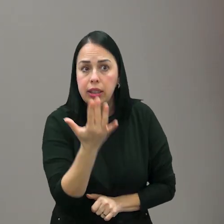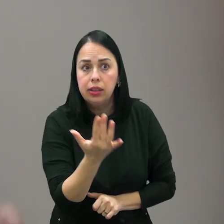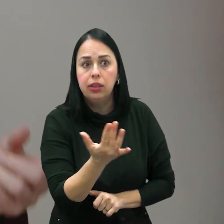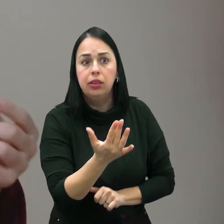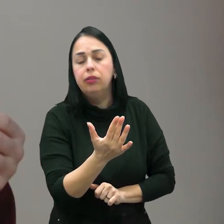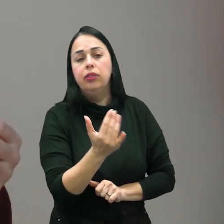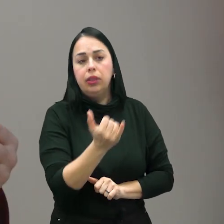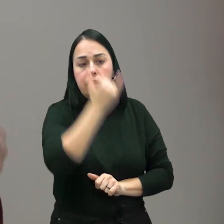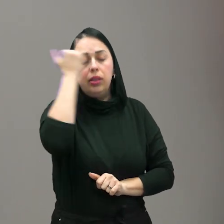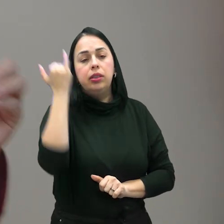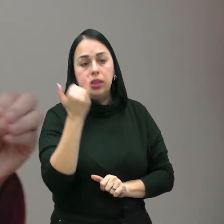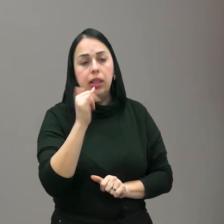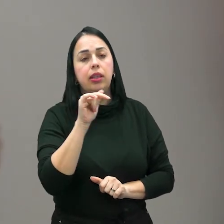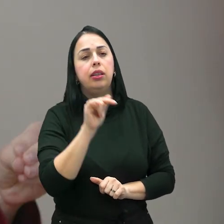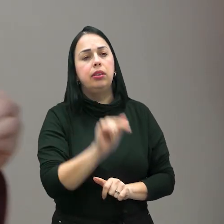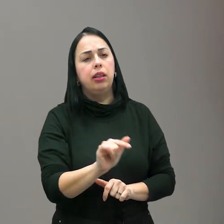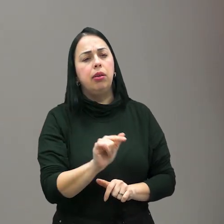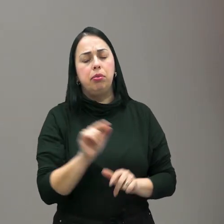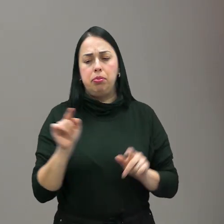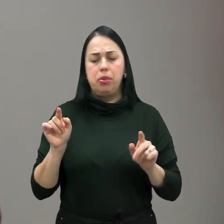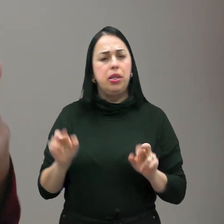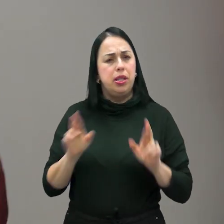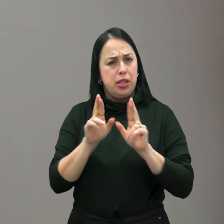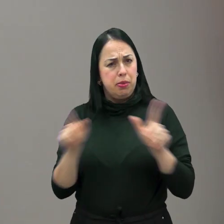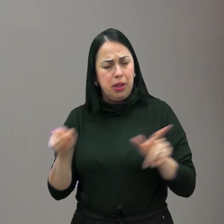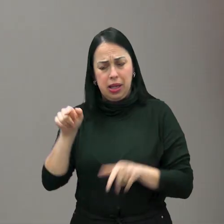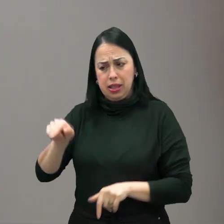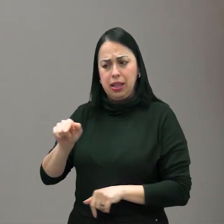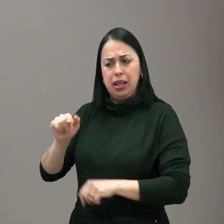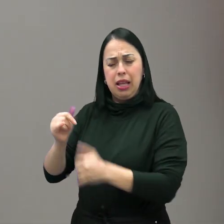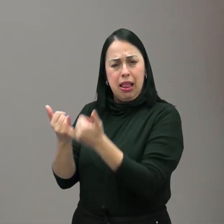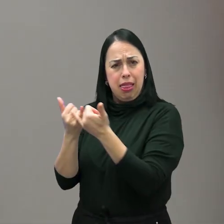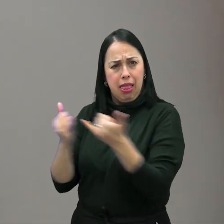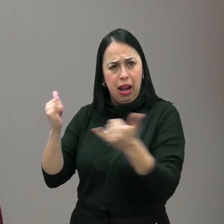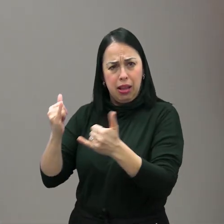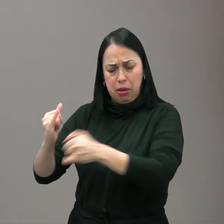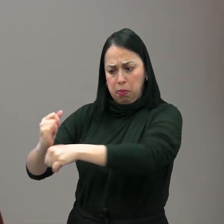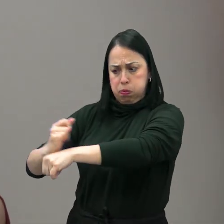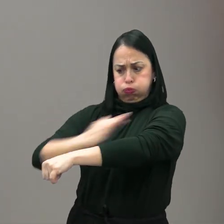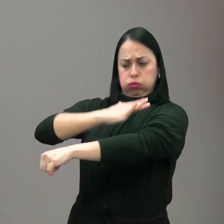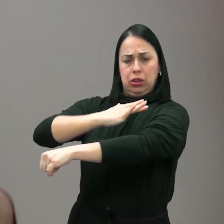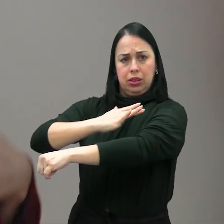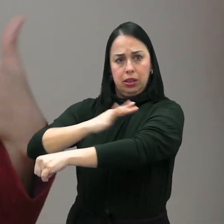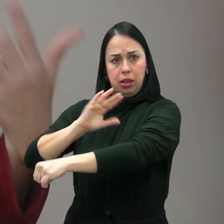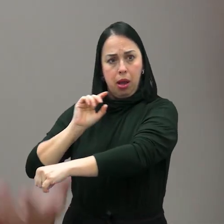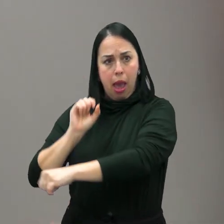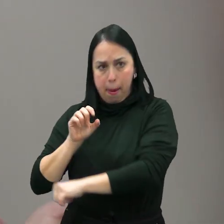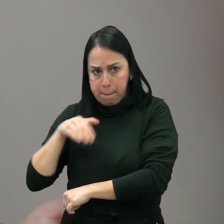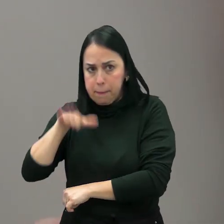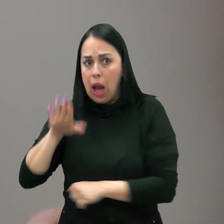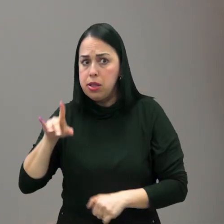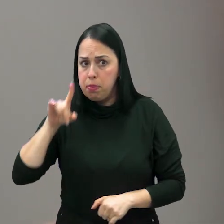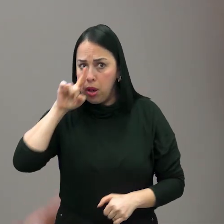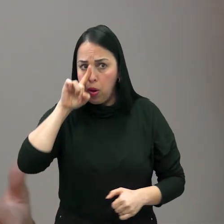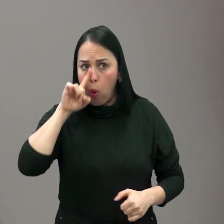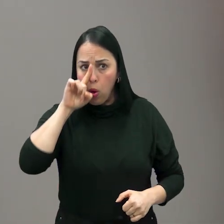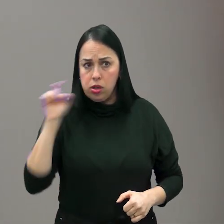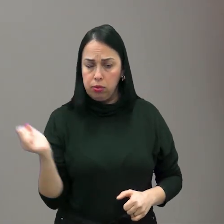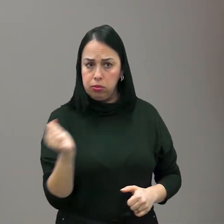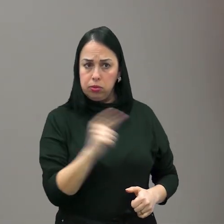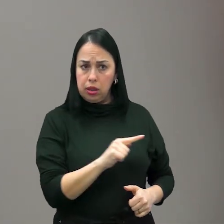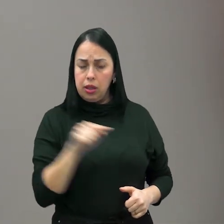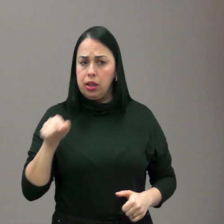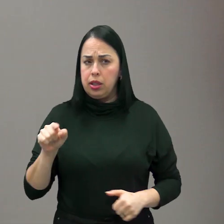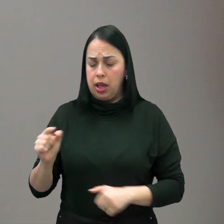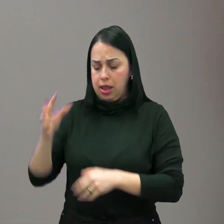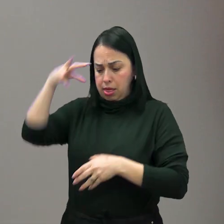também. Explica pra gente a diferença. No caso, as elétricas, elas podem talvez ser até mais perigosas porque elas podem